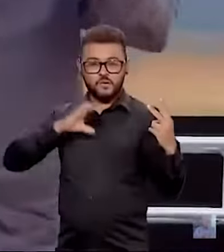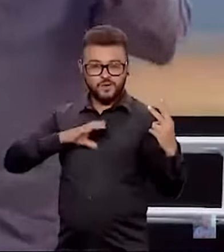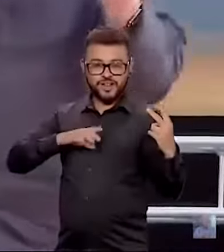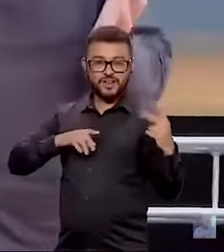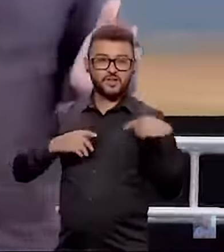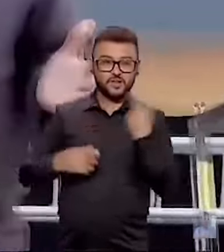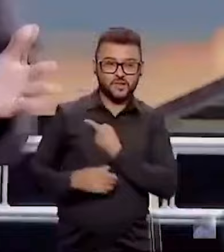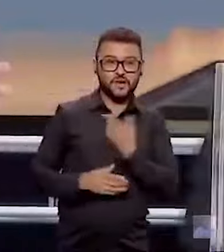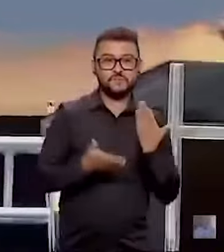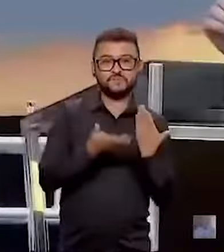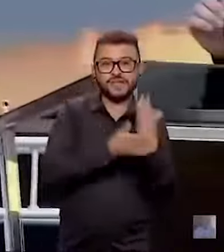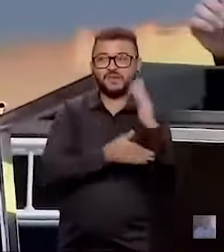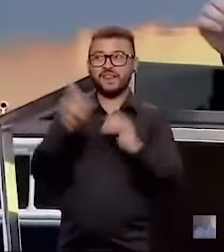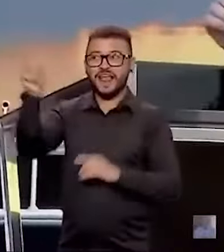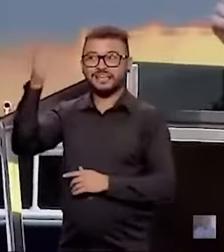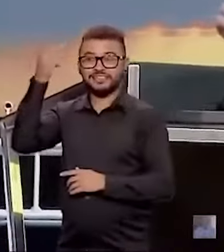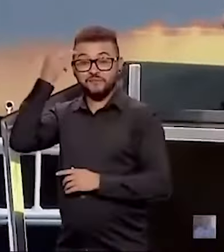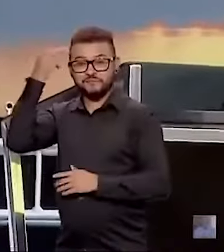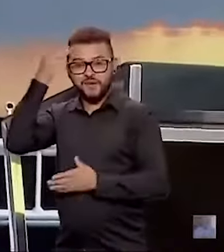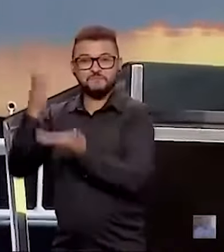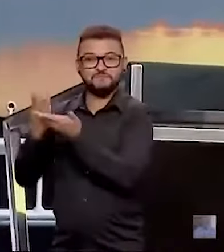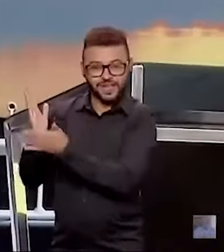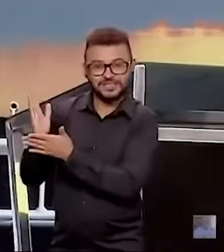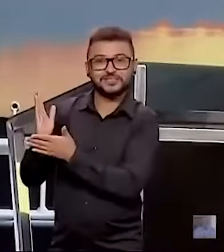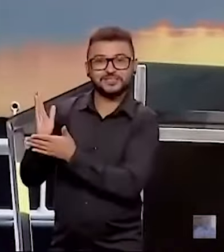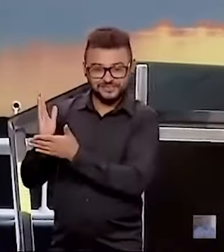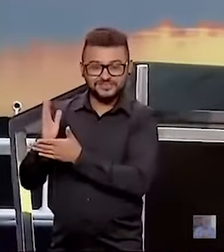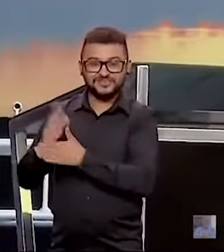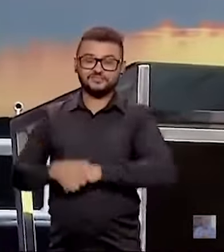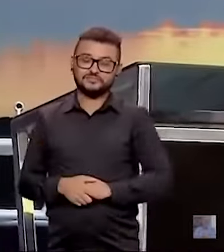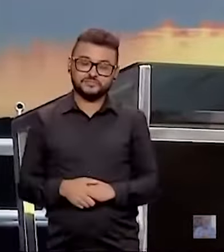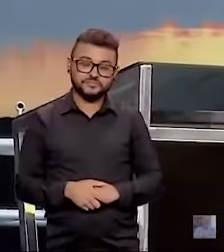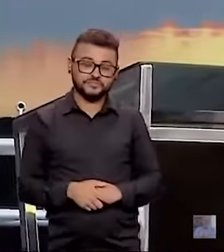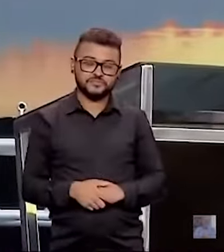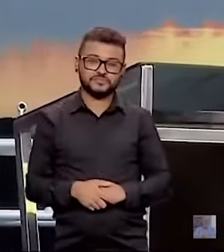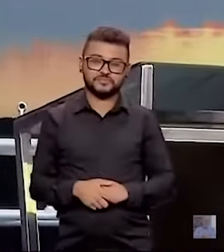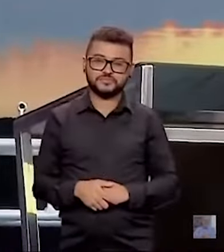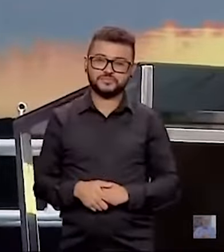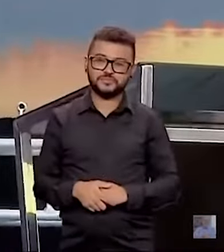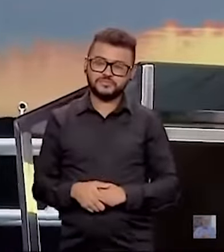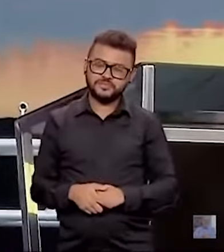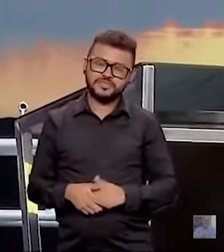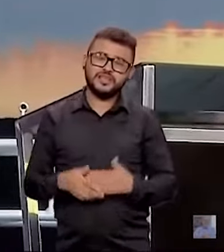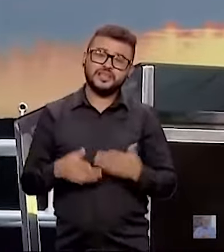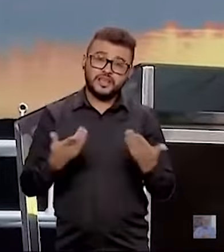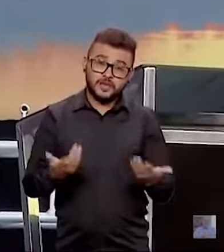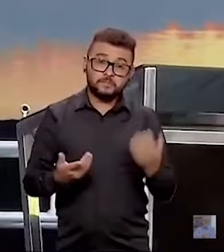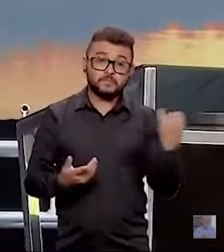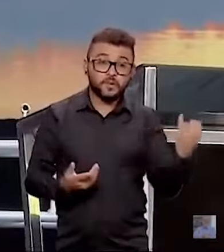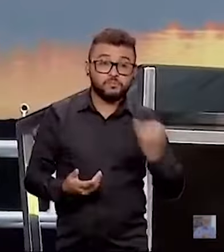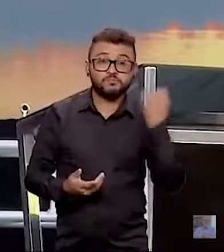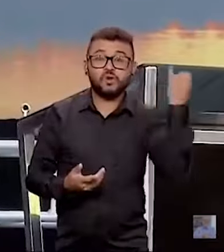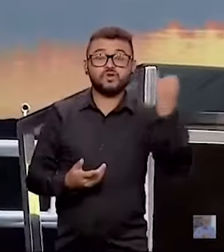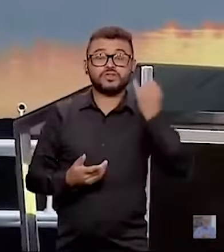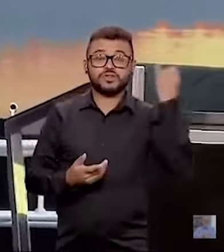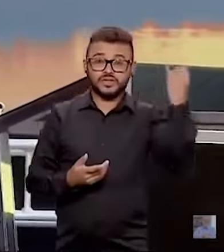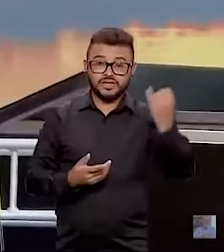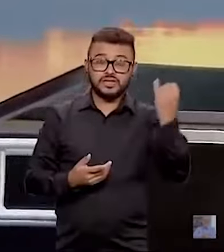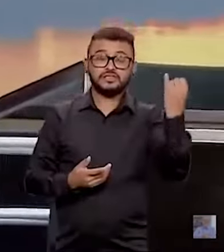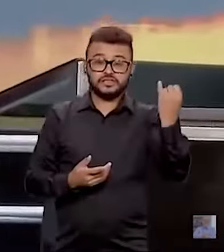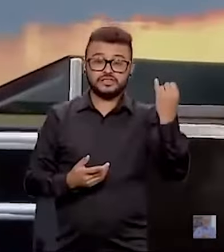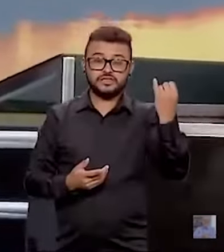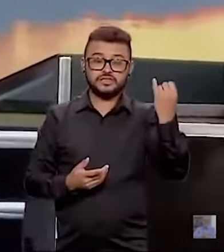E nós ganhamos nos pênaltis lá em São Paulo. Mas é porque é importante